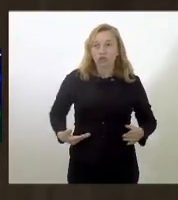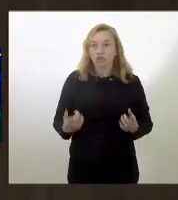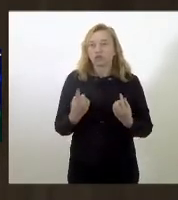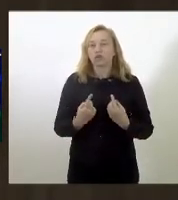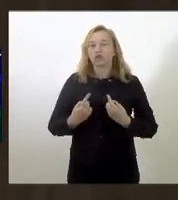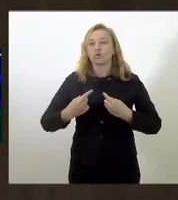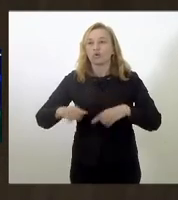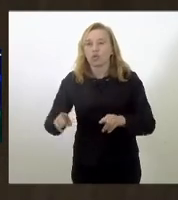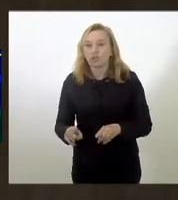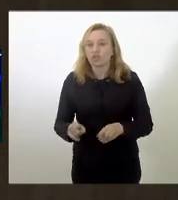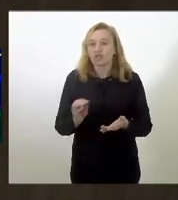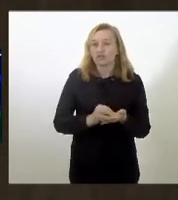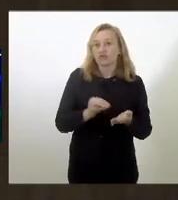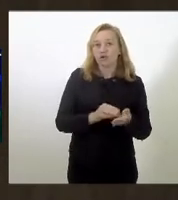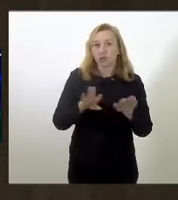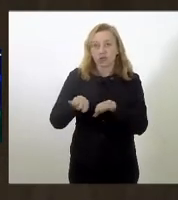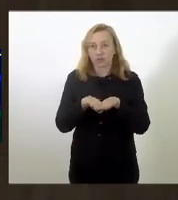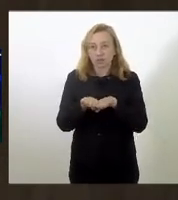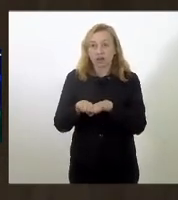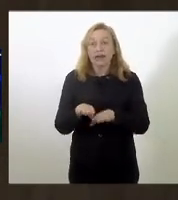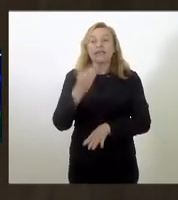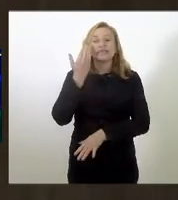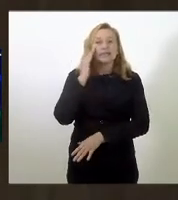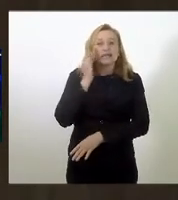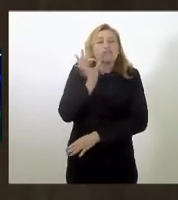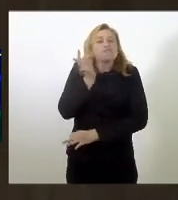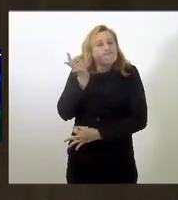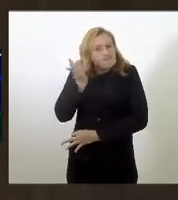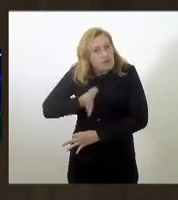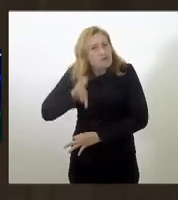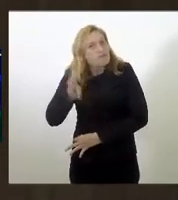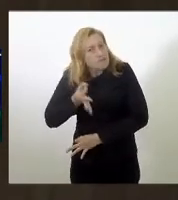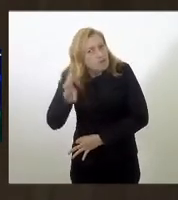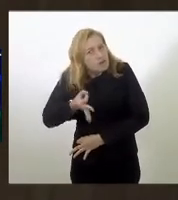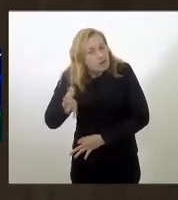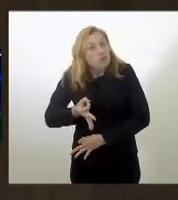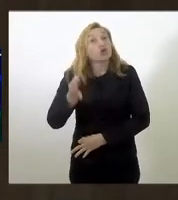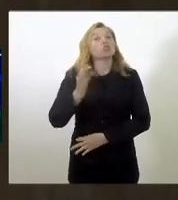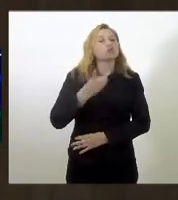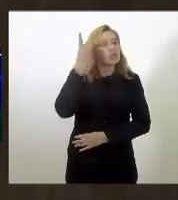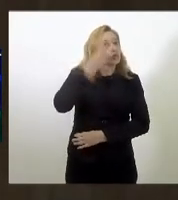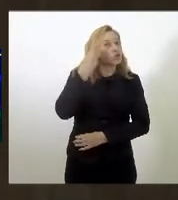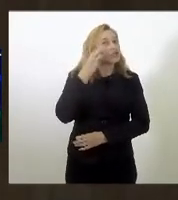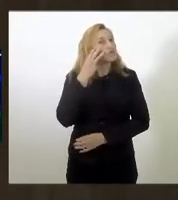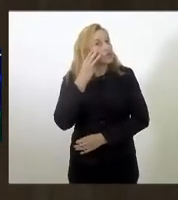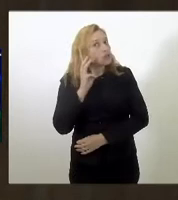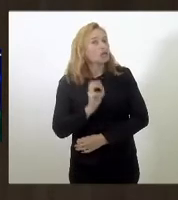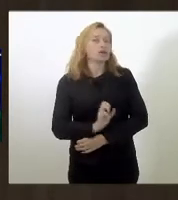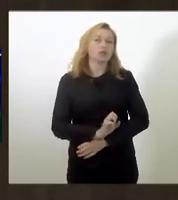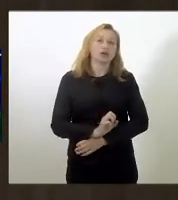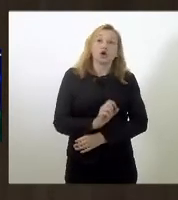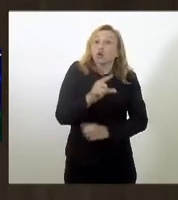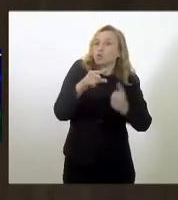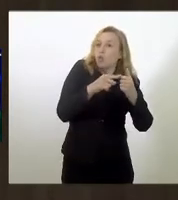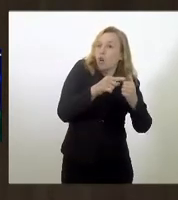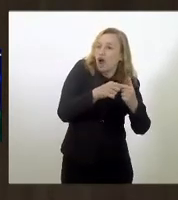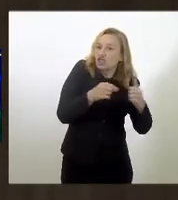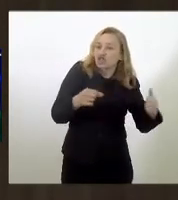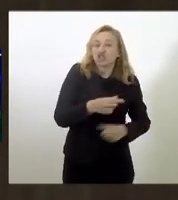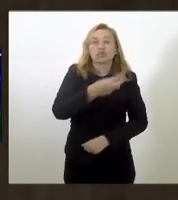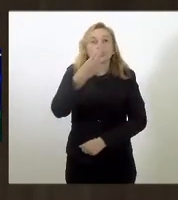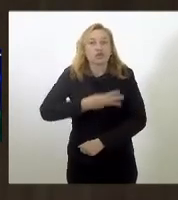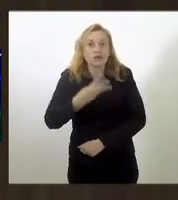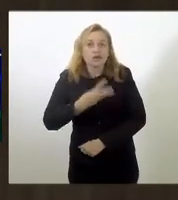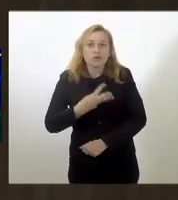à desigualdade. Entendi perfeitamente quando o deputado Valdec Carneiro, no artigo 3º, em